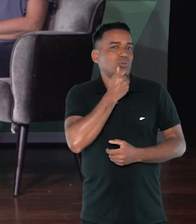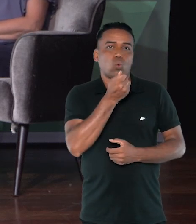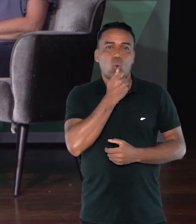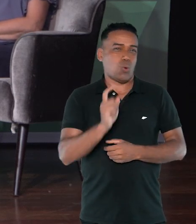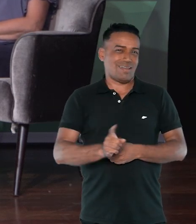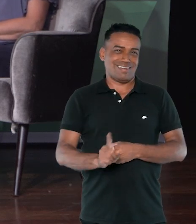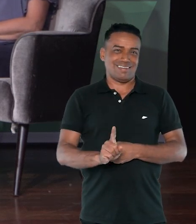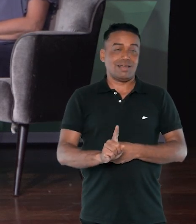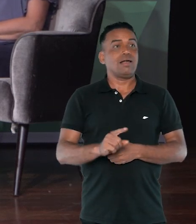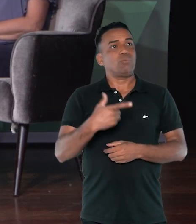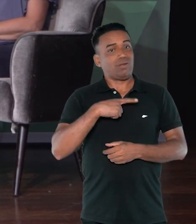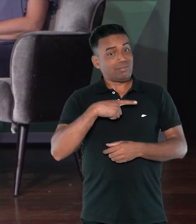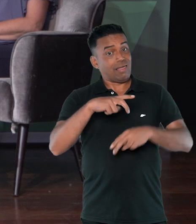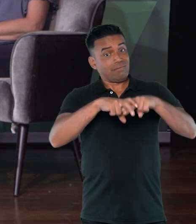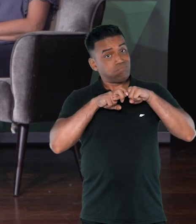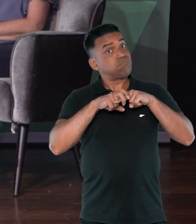não têm